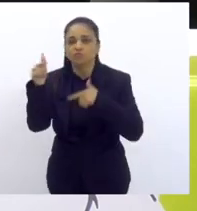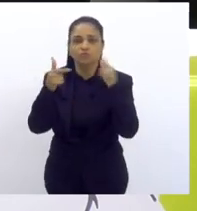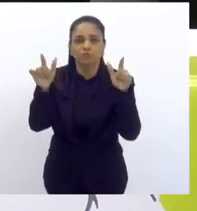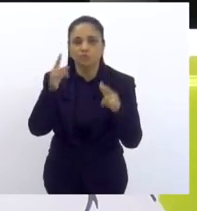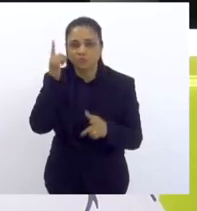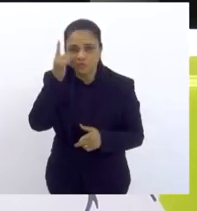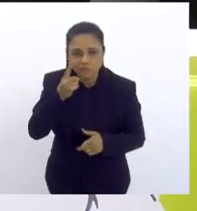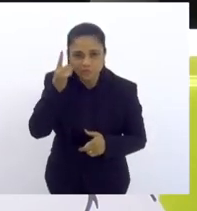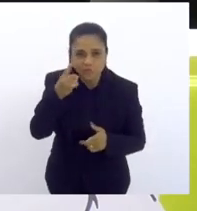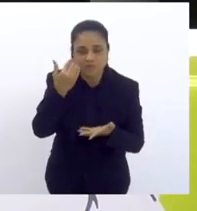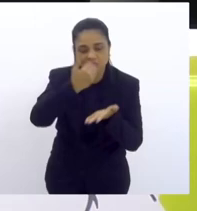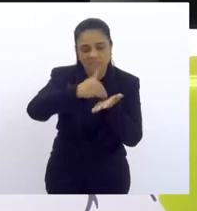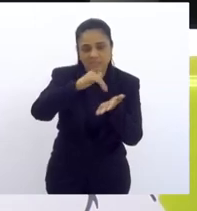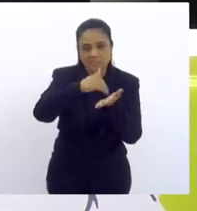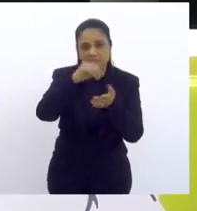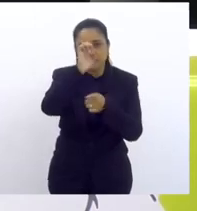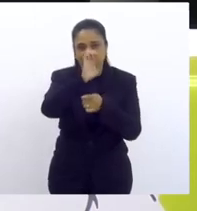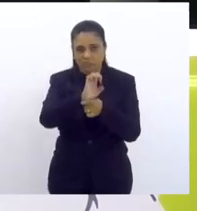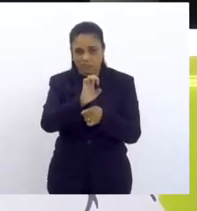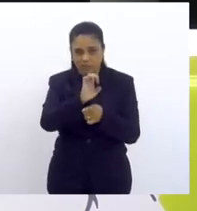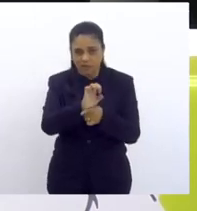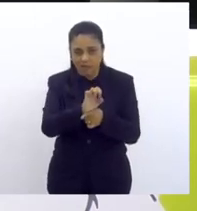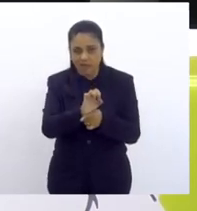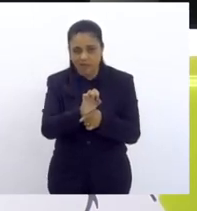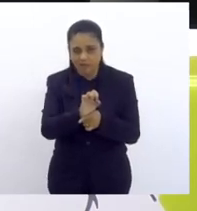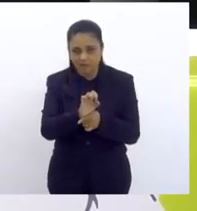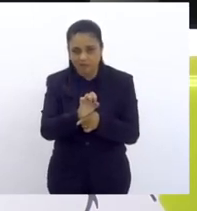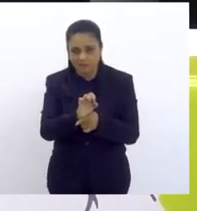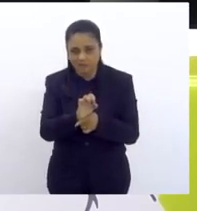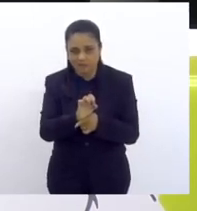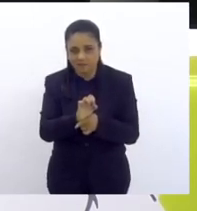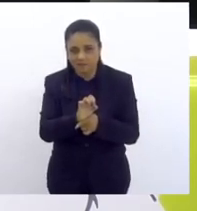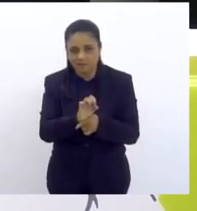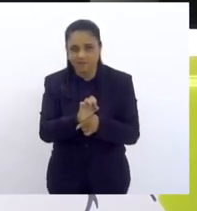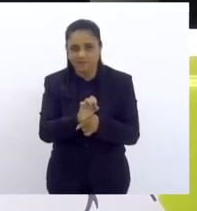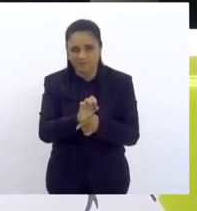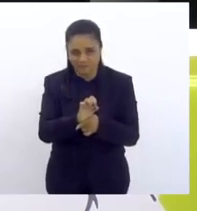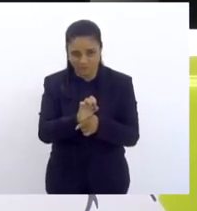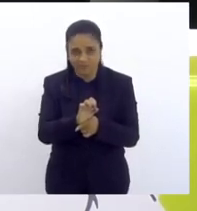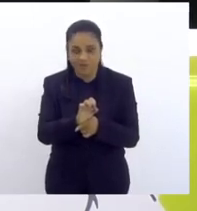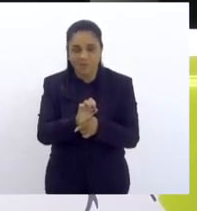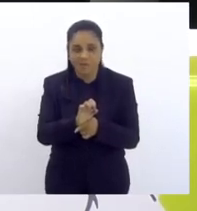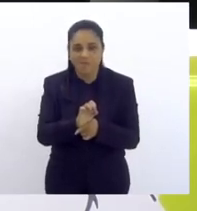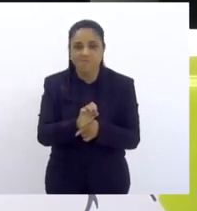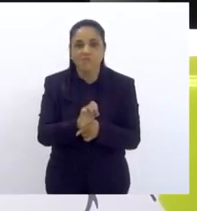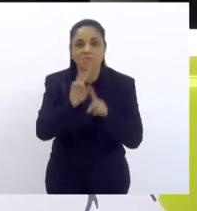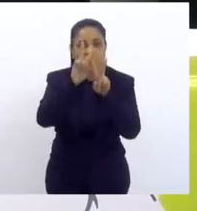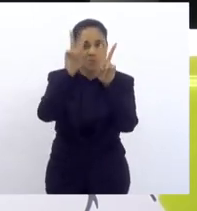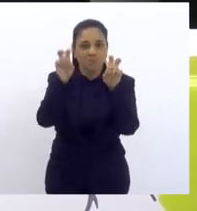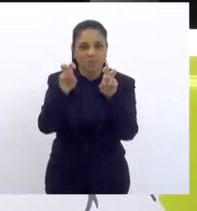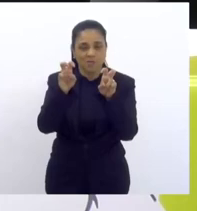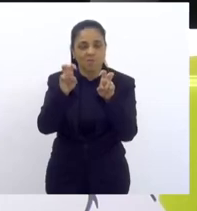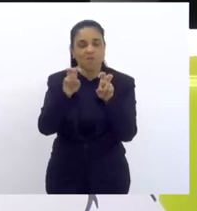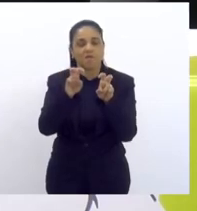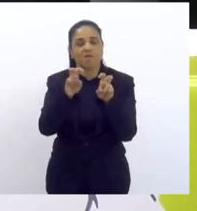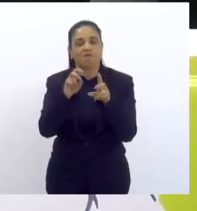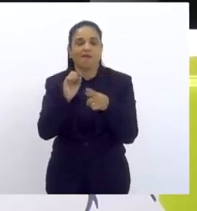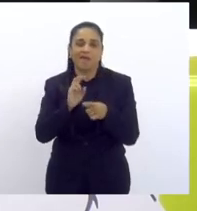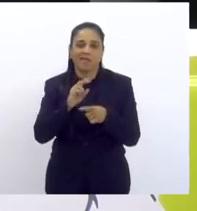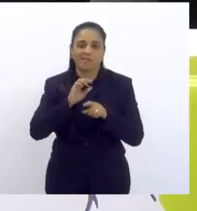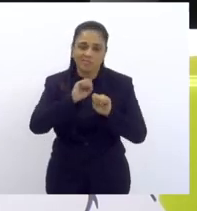da Secretaria de Estado para essa causa tão importante que a defesa animal